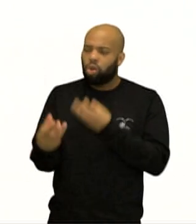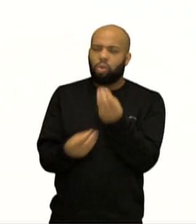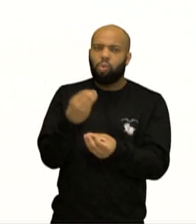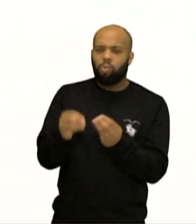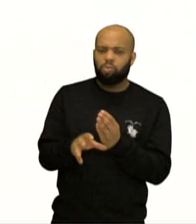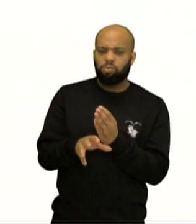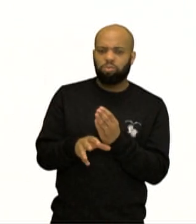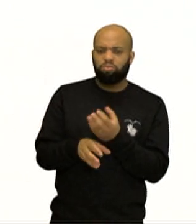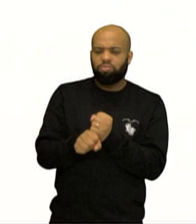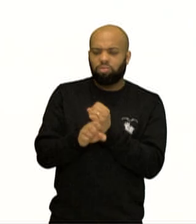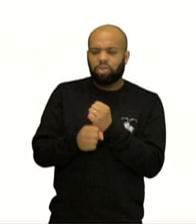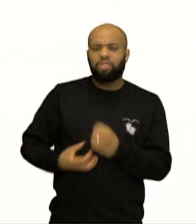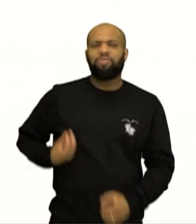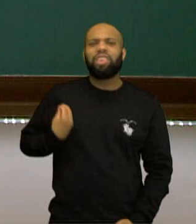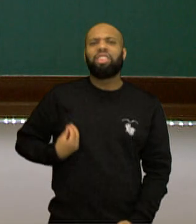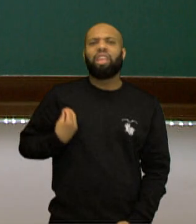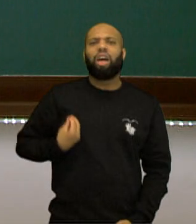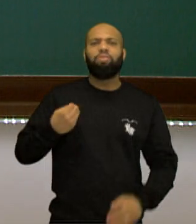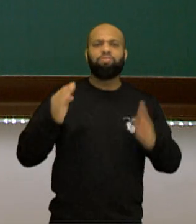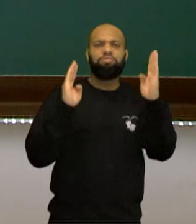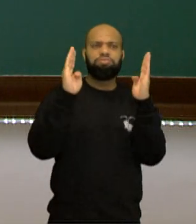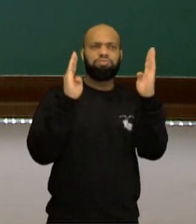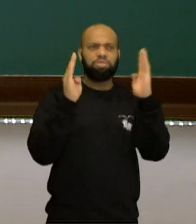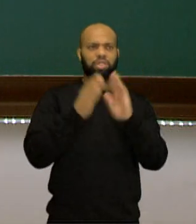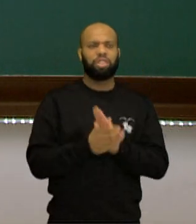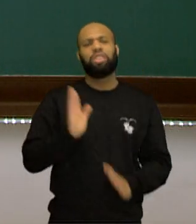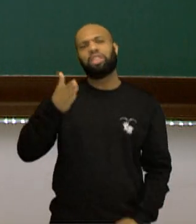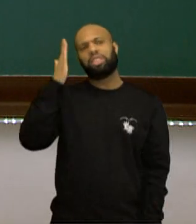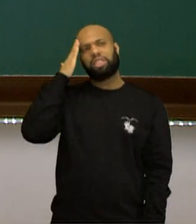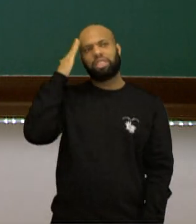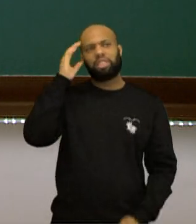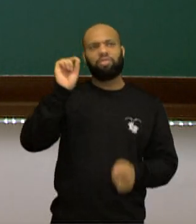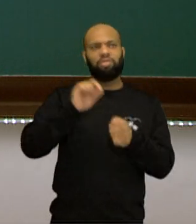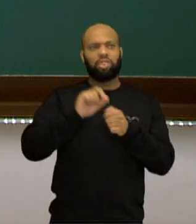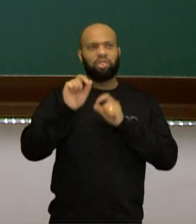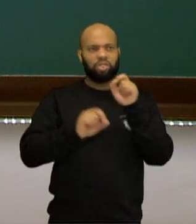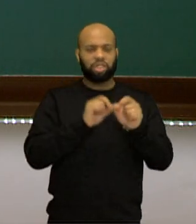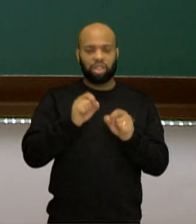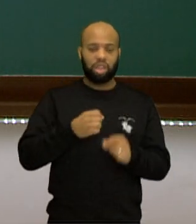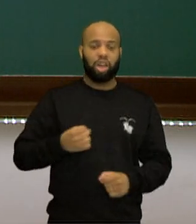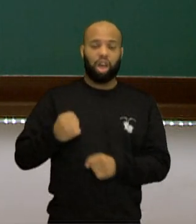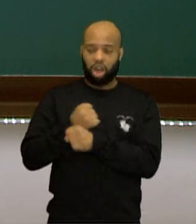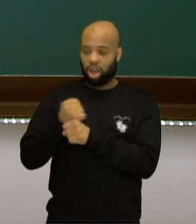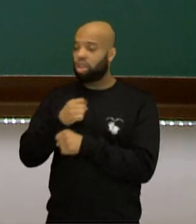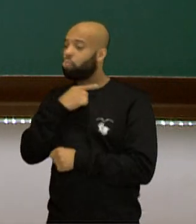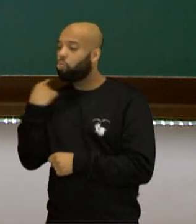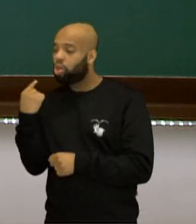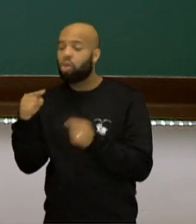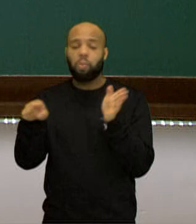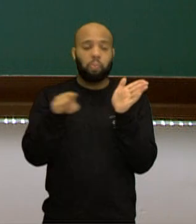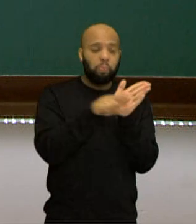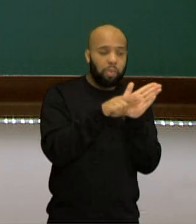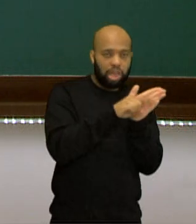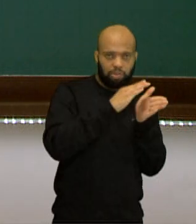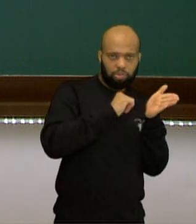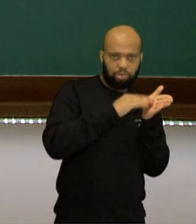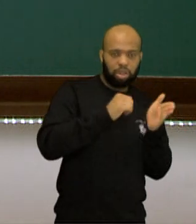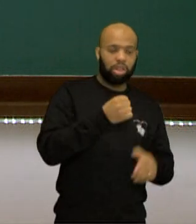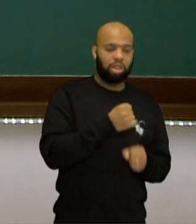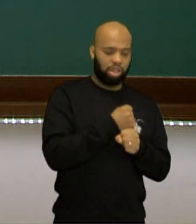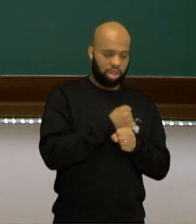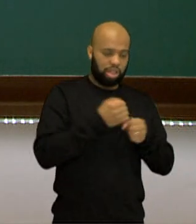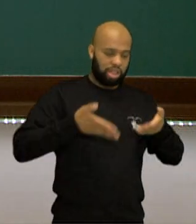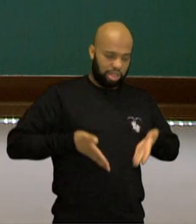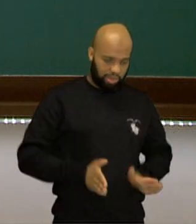vida? Como será isso? Ah, já sei! Devo fazer o ano de morte menos o ano de nascimento.